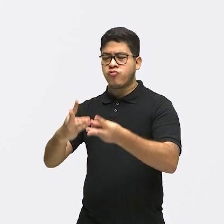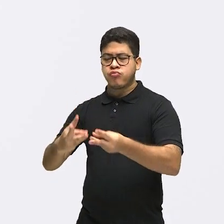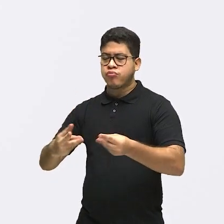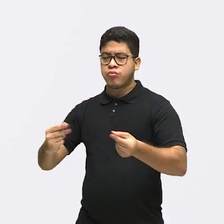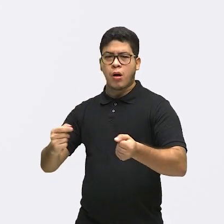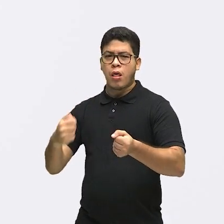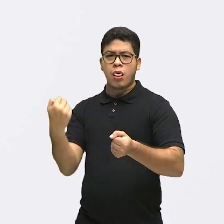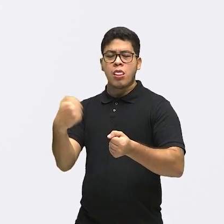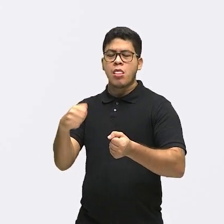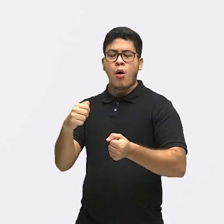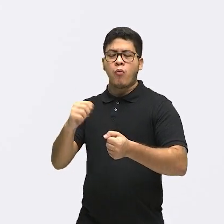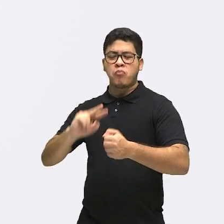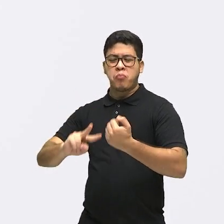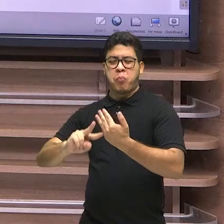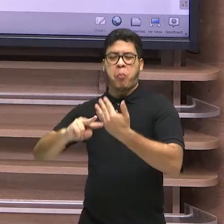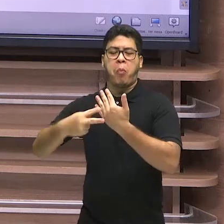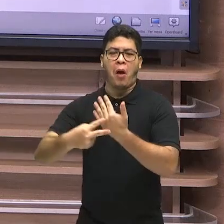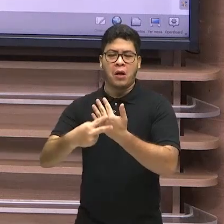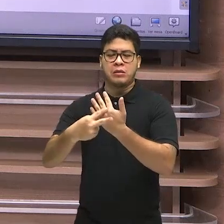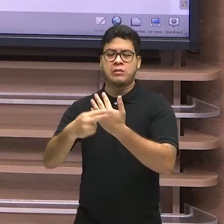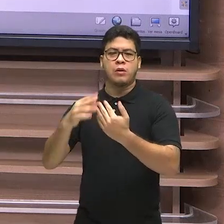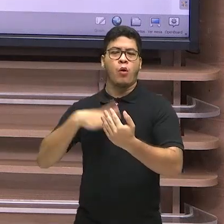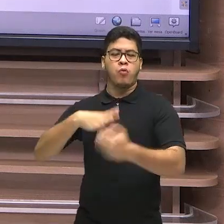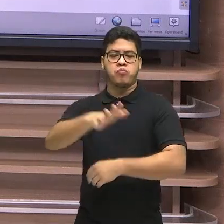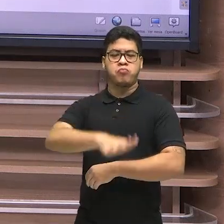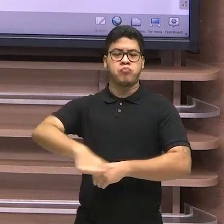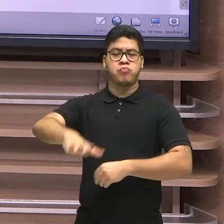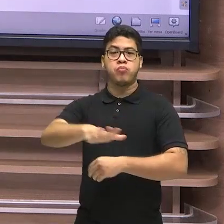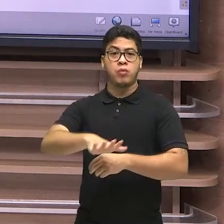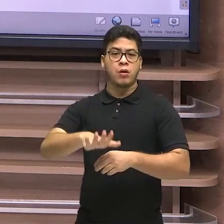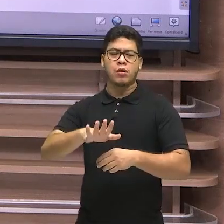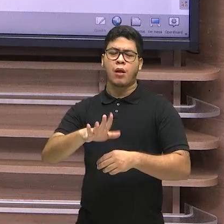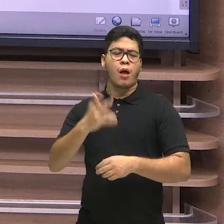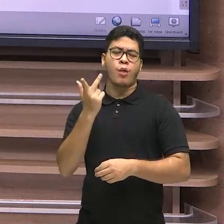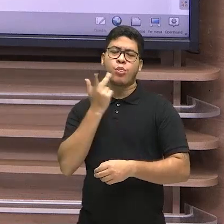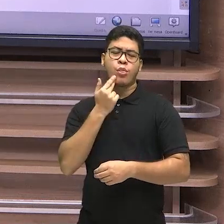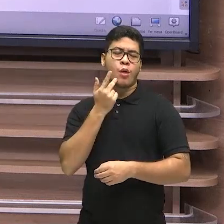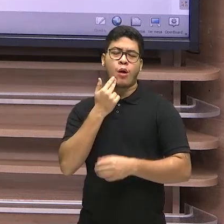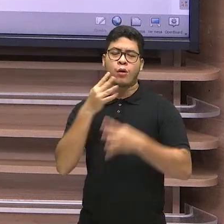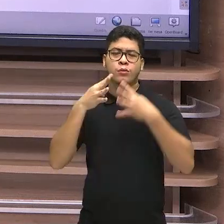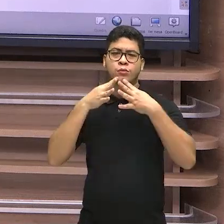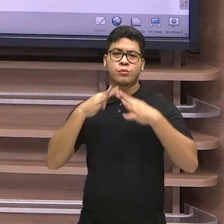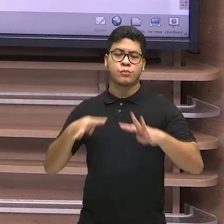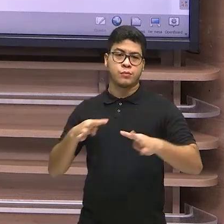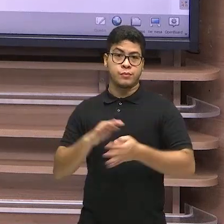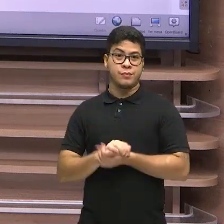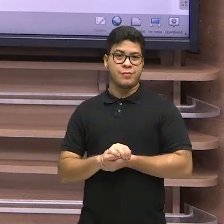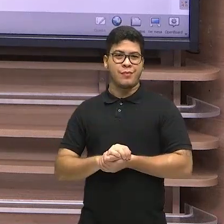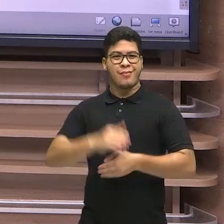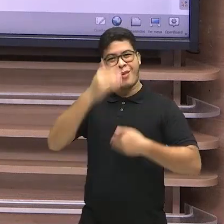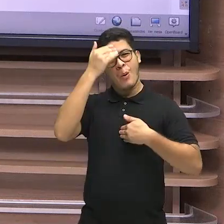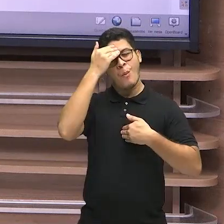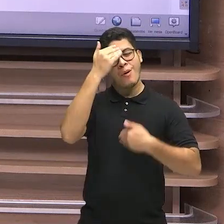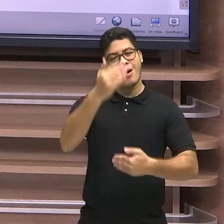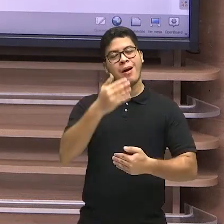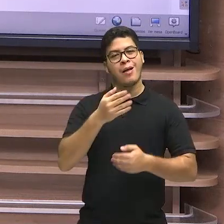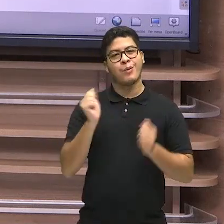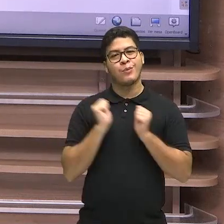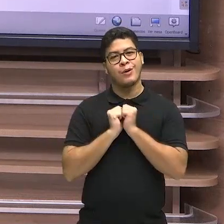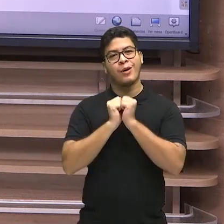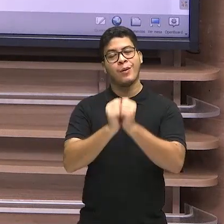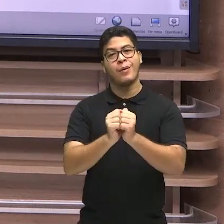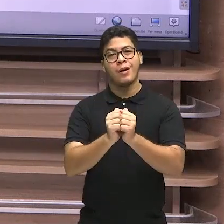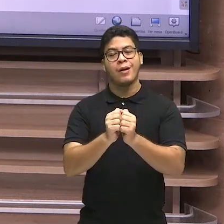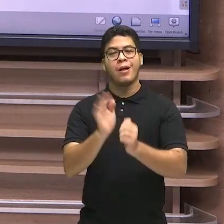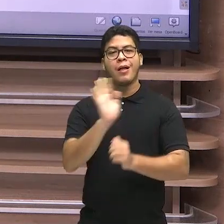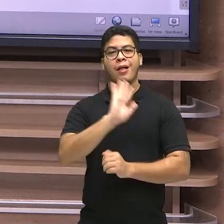à natureza, né? A oxidação já é um processo natural. Muito bem, obrigada por acompanharem até aqui e até